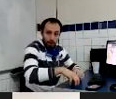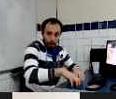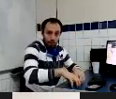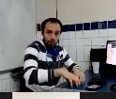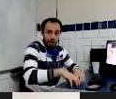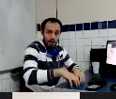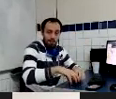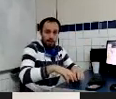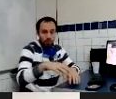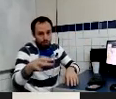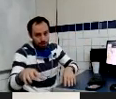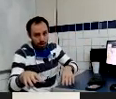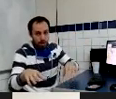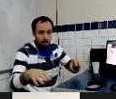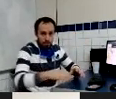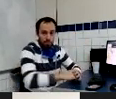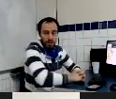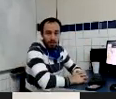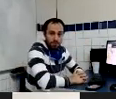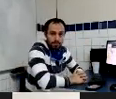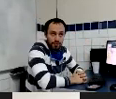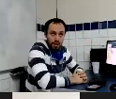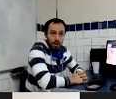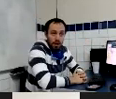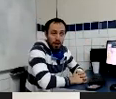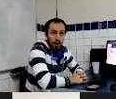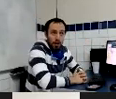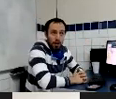cidade de São Paulo, ela foi fundada perto do rio Tietê e do rio Pinheiros.